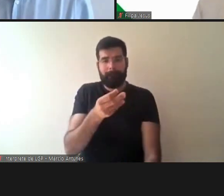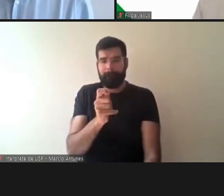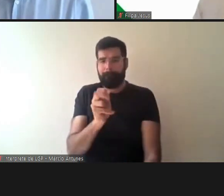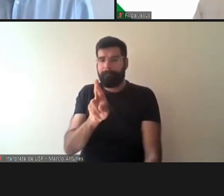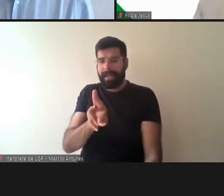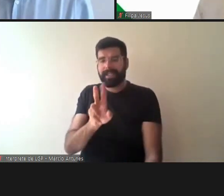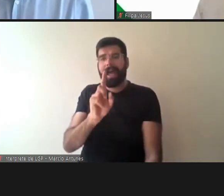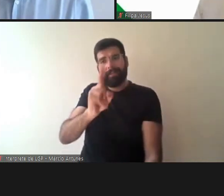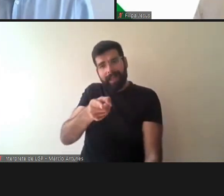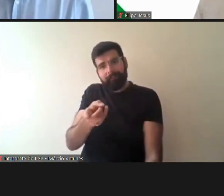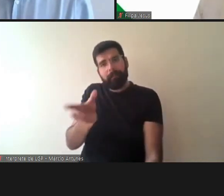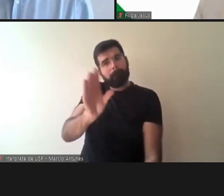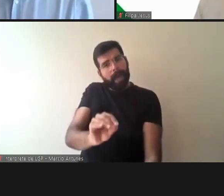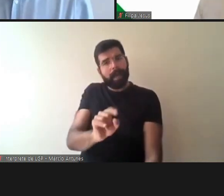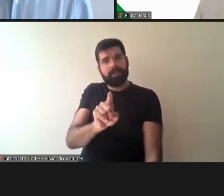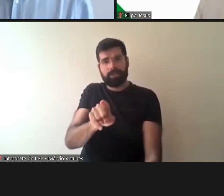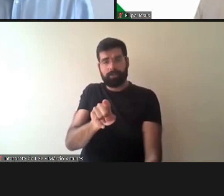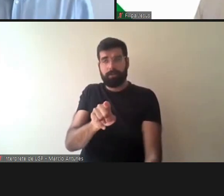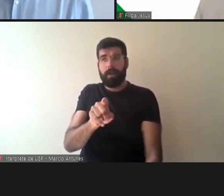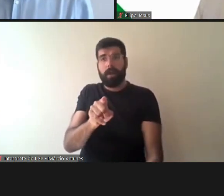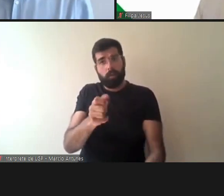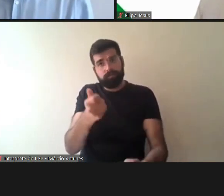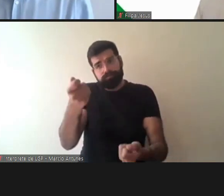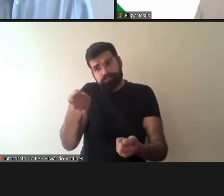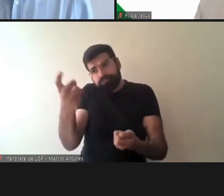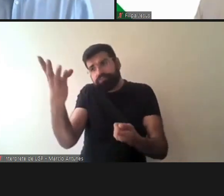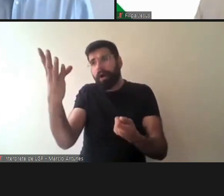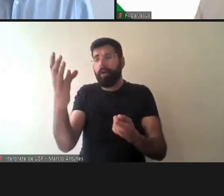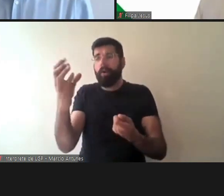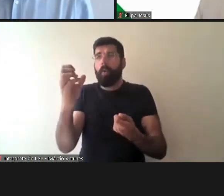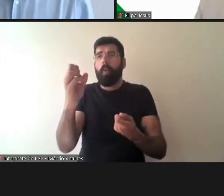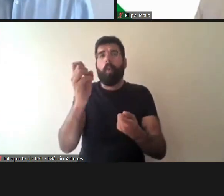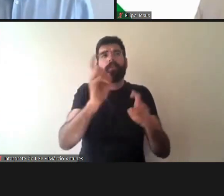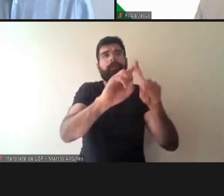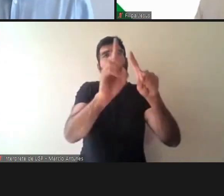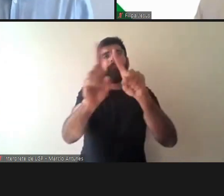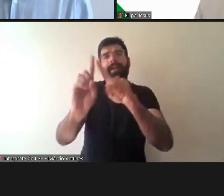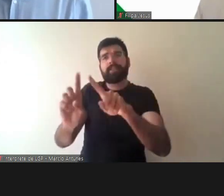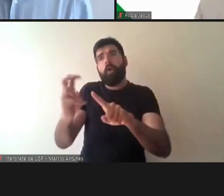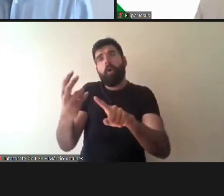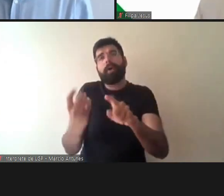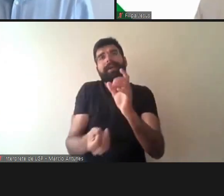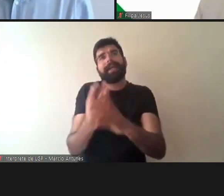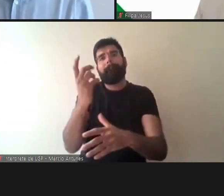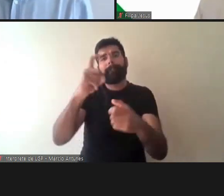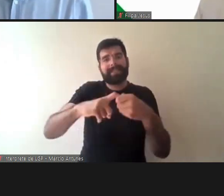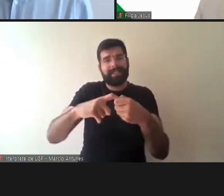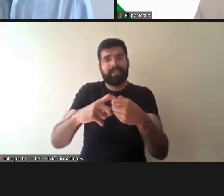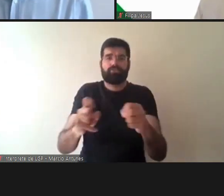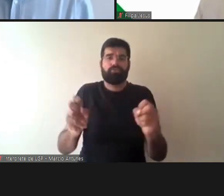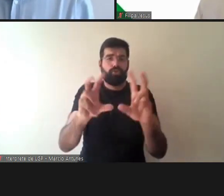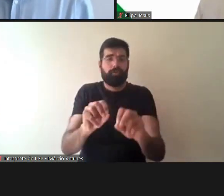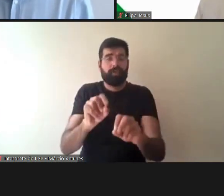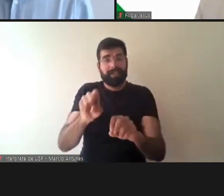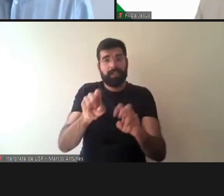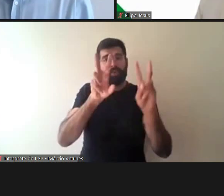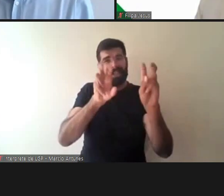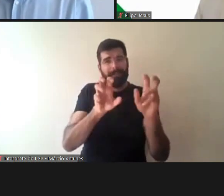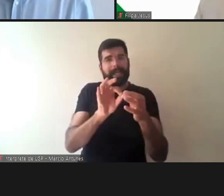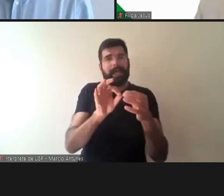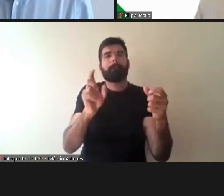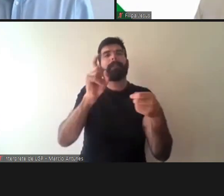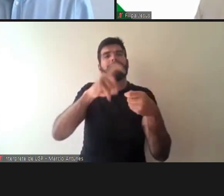ser reforçadas em quantidade e diversidade ou outras parcerias? Portanto, aqui o tema é as